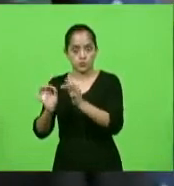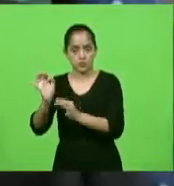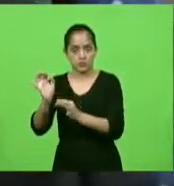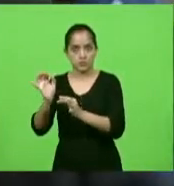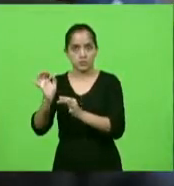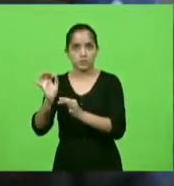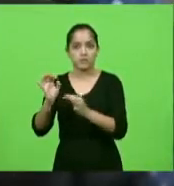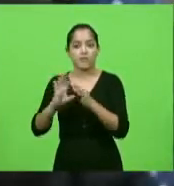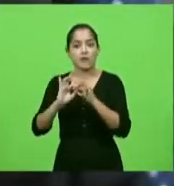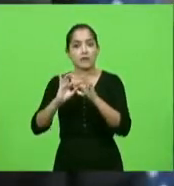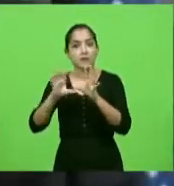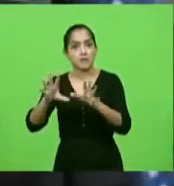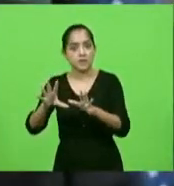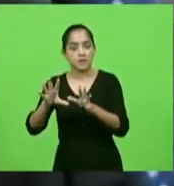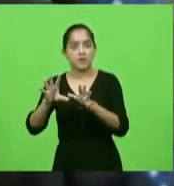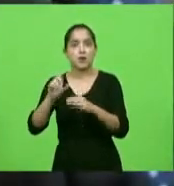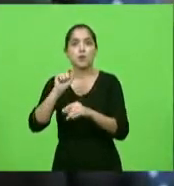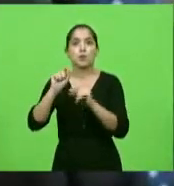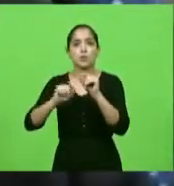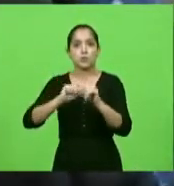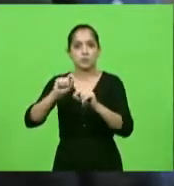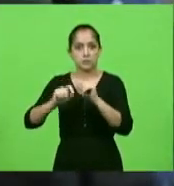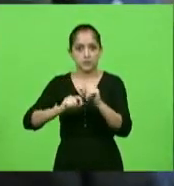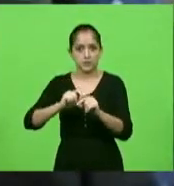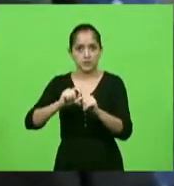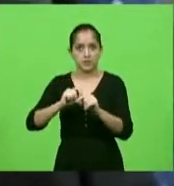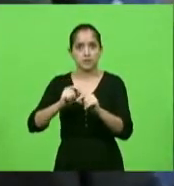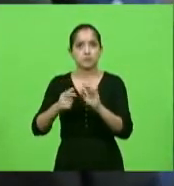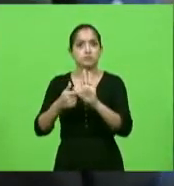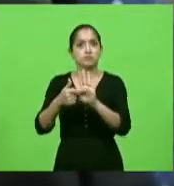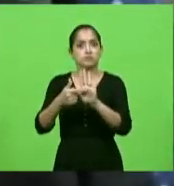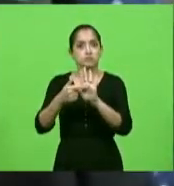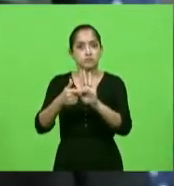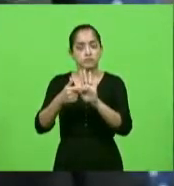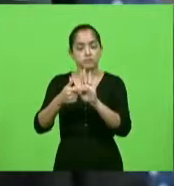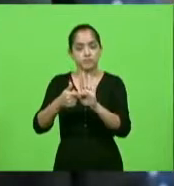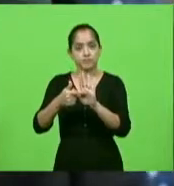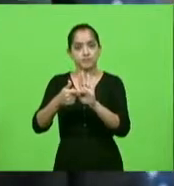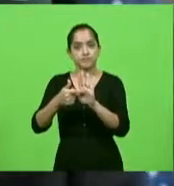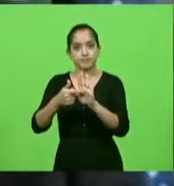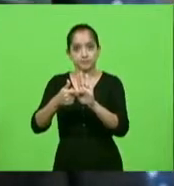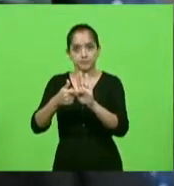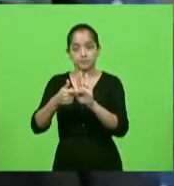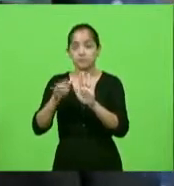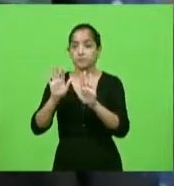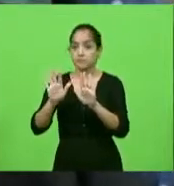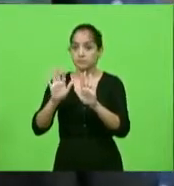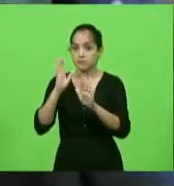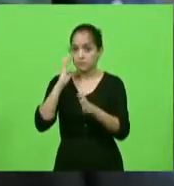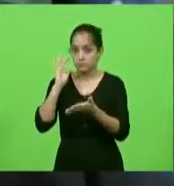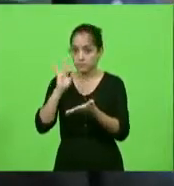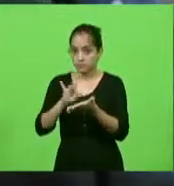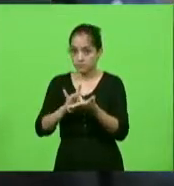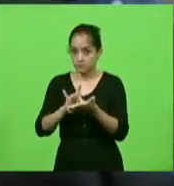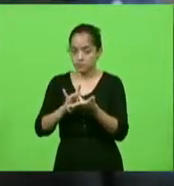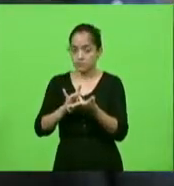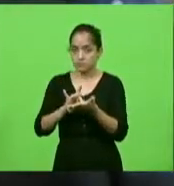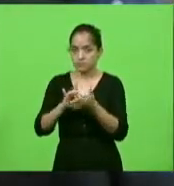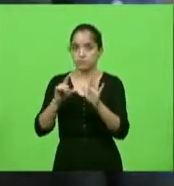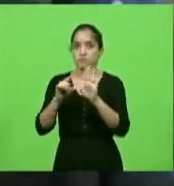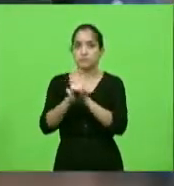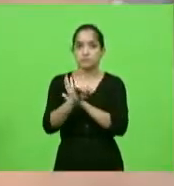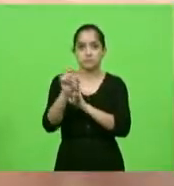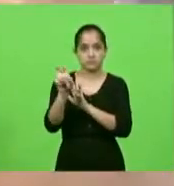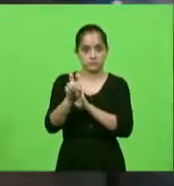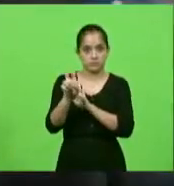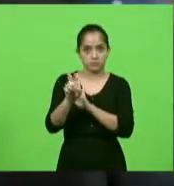réu mencionando a sua causa na parte dispositiva, desde que reconheça, inciso